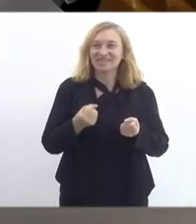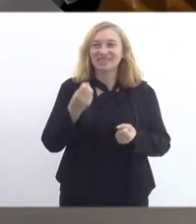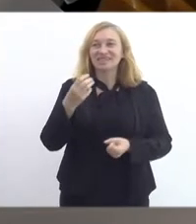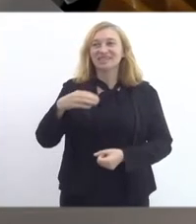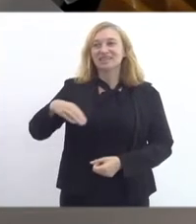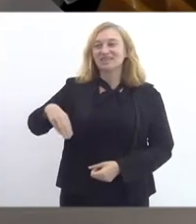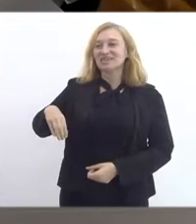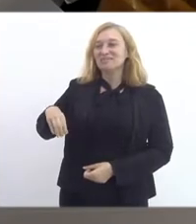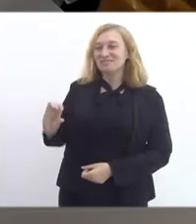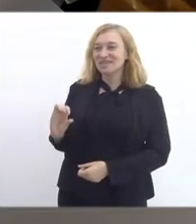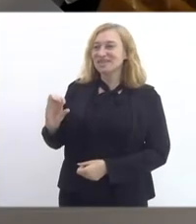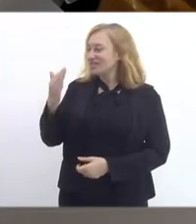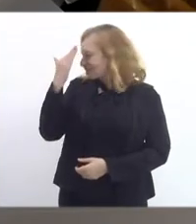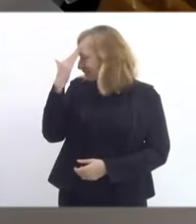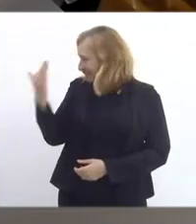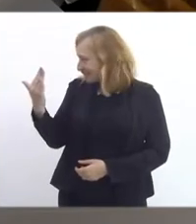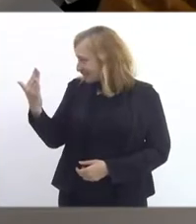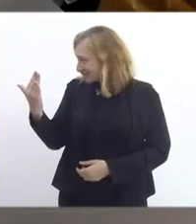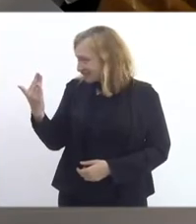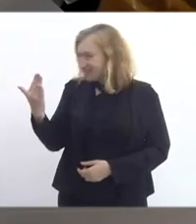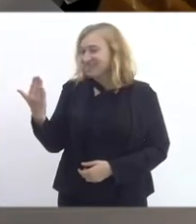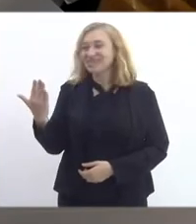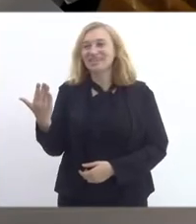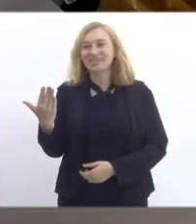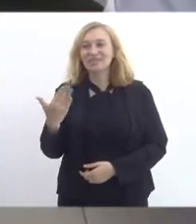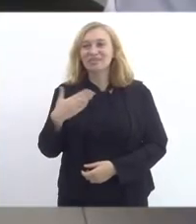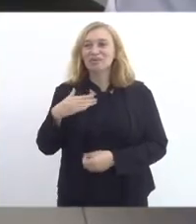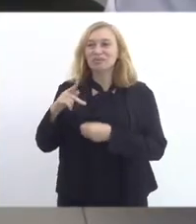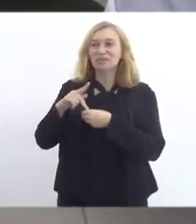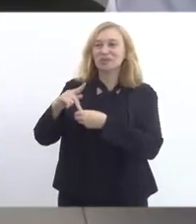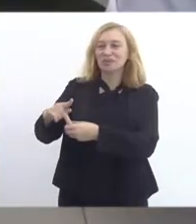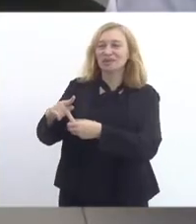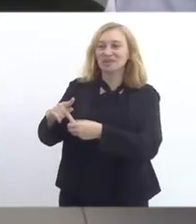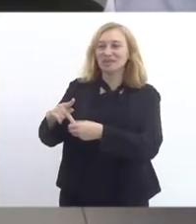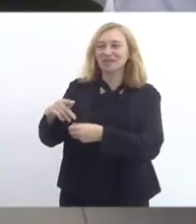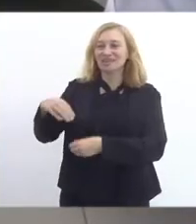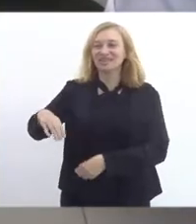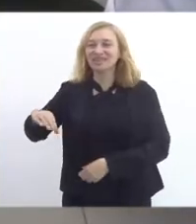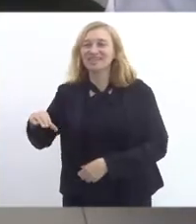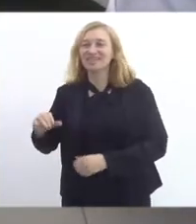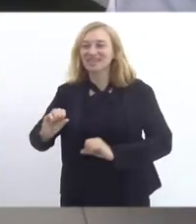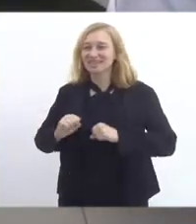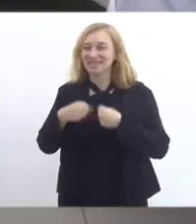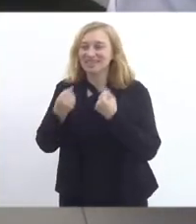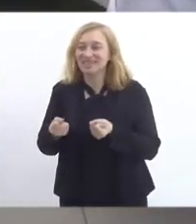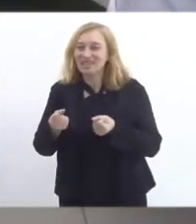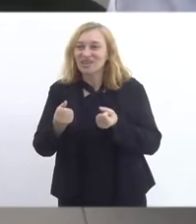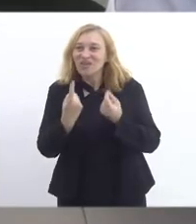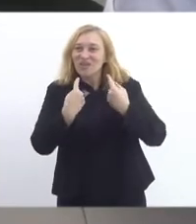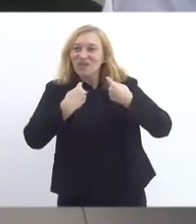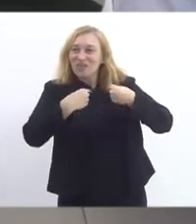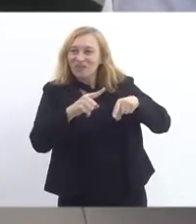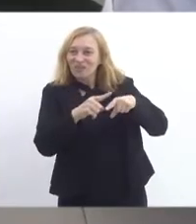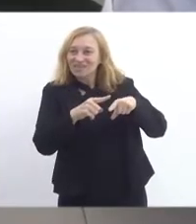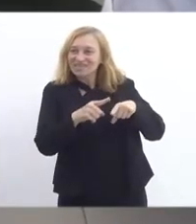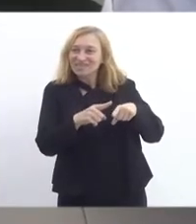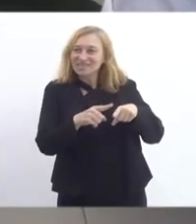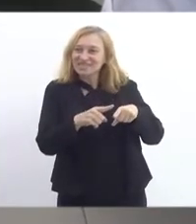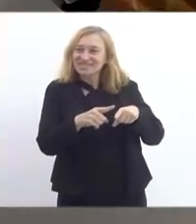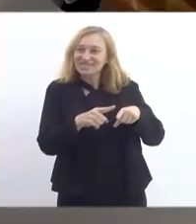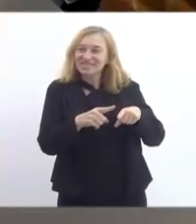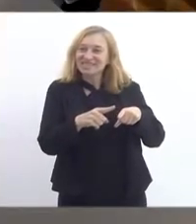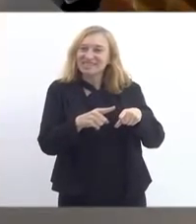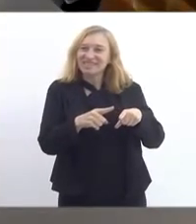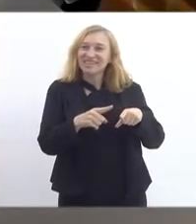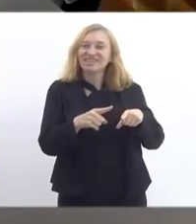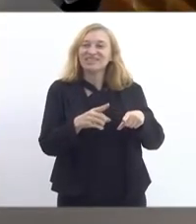queria agradecer o meu procurador em me defender contra as garras legais